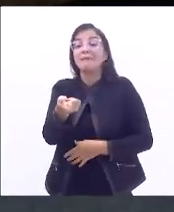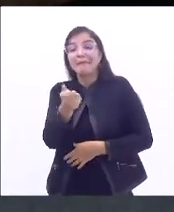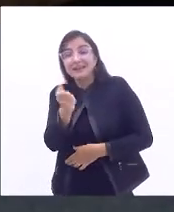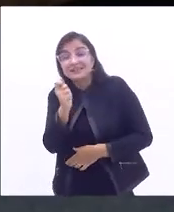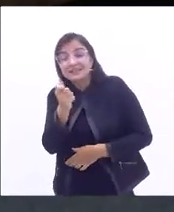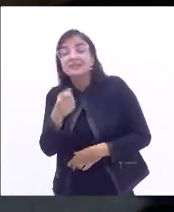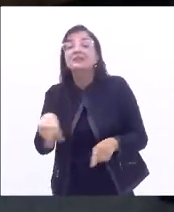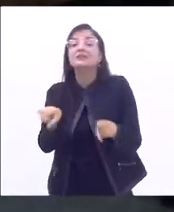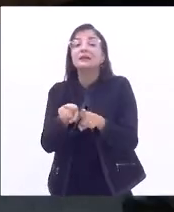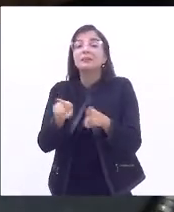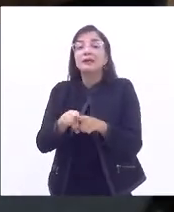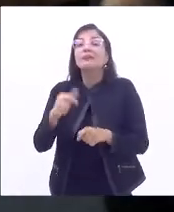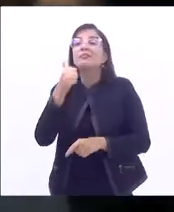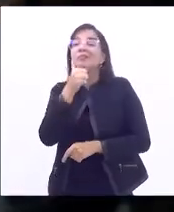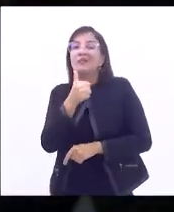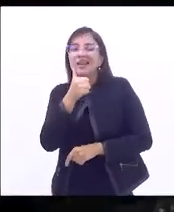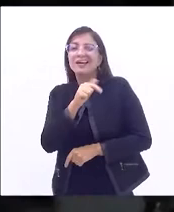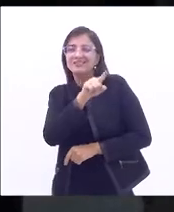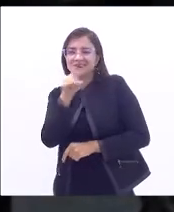mulheres marisqueiras,